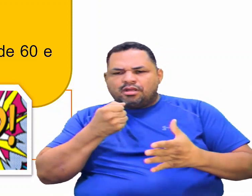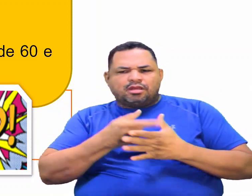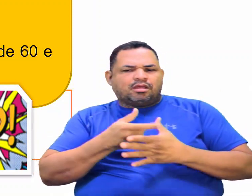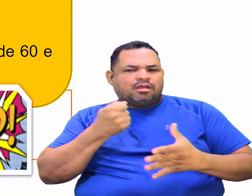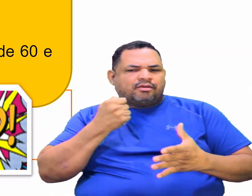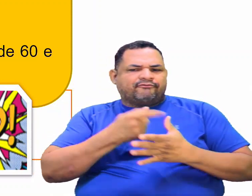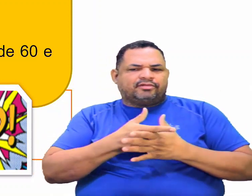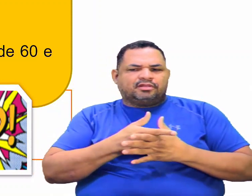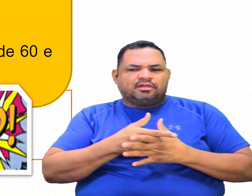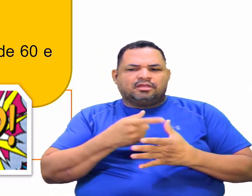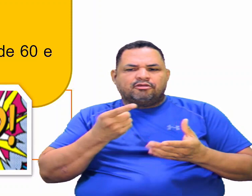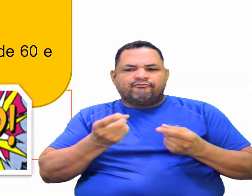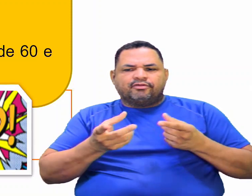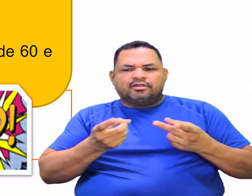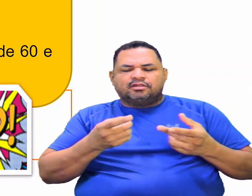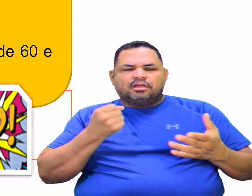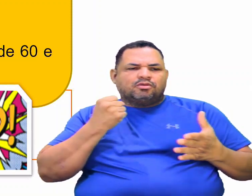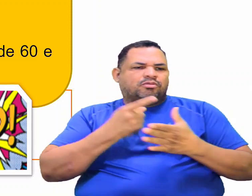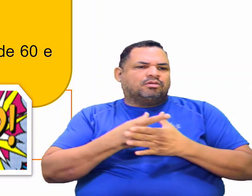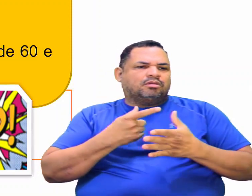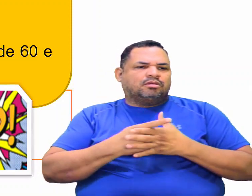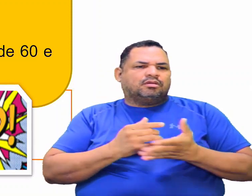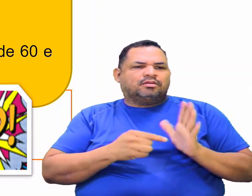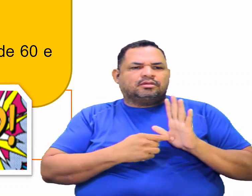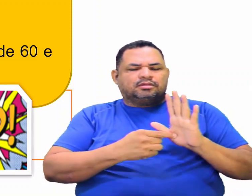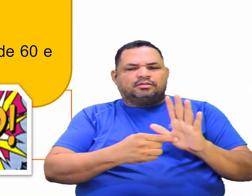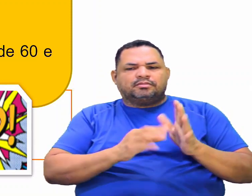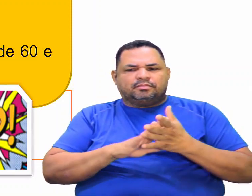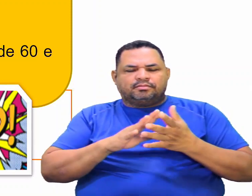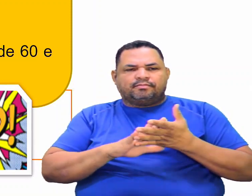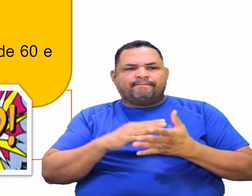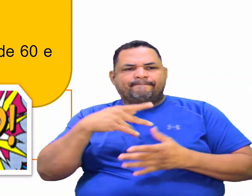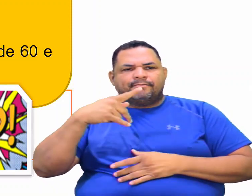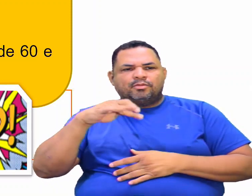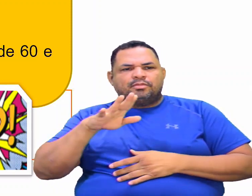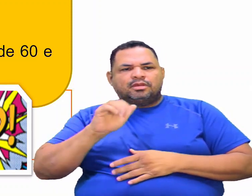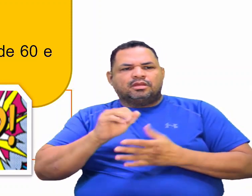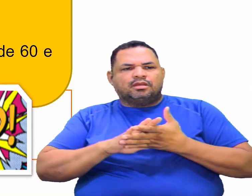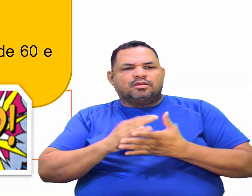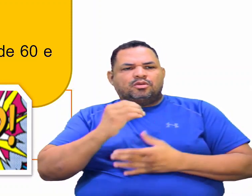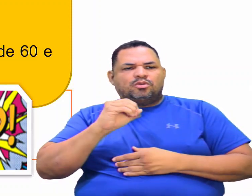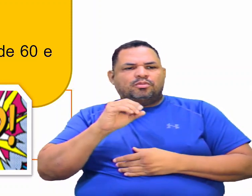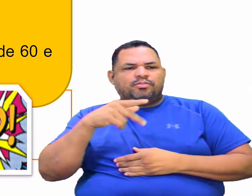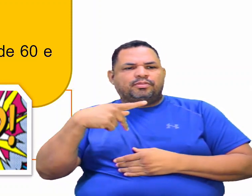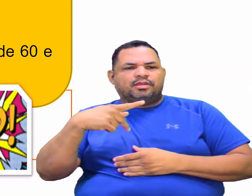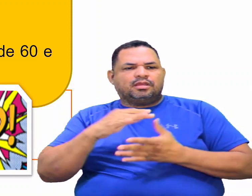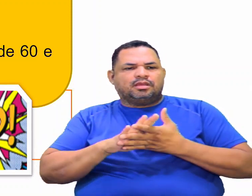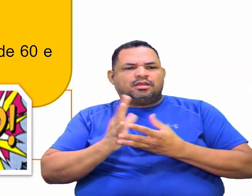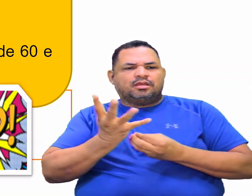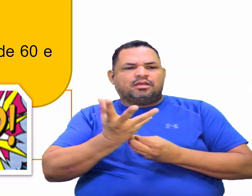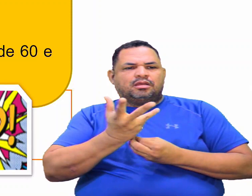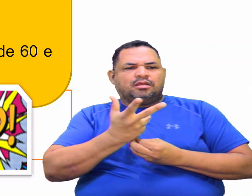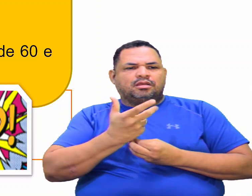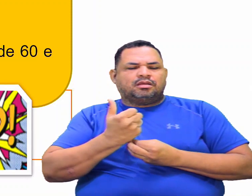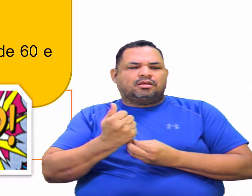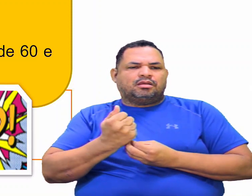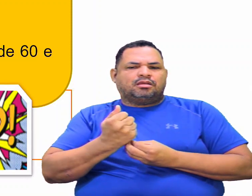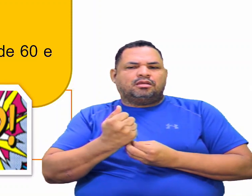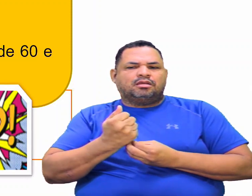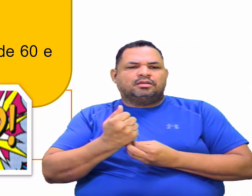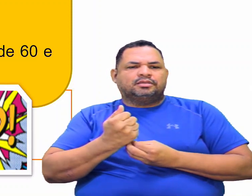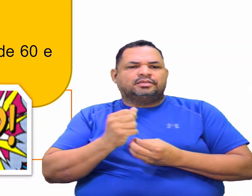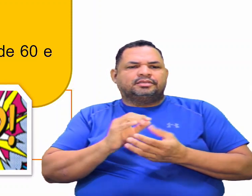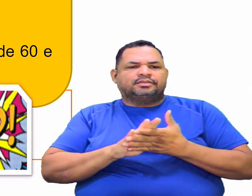representado na pop arte aí vem a op arte op é um diminutivo de ótico né